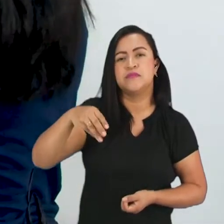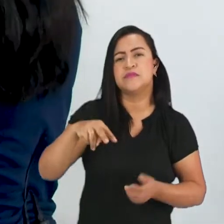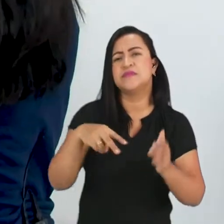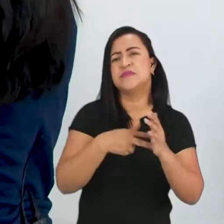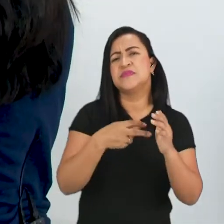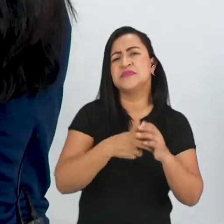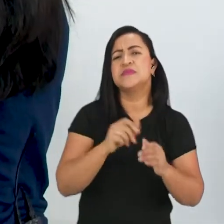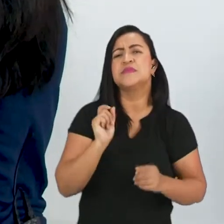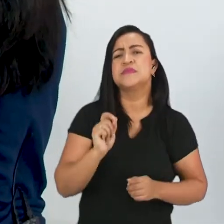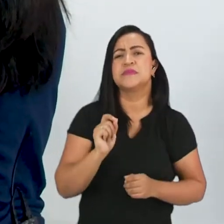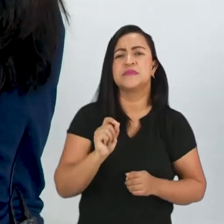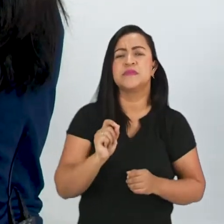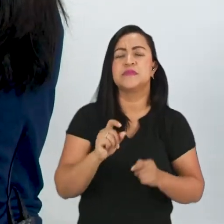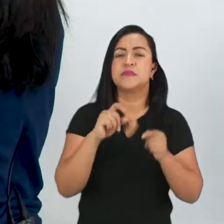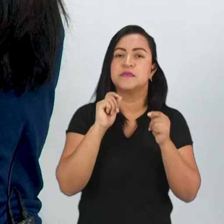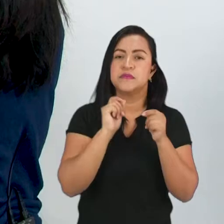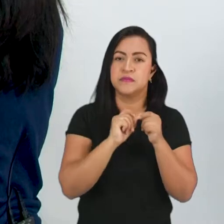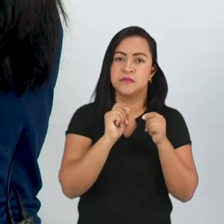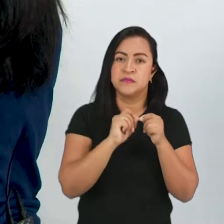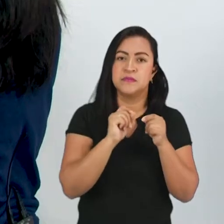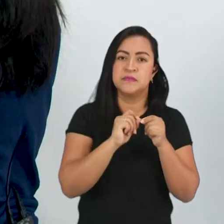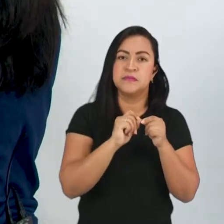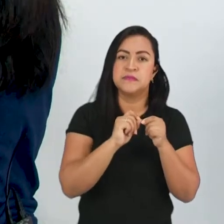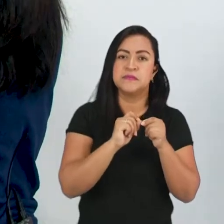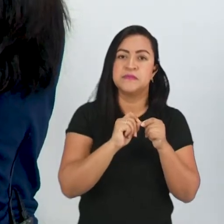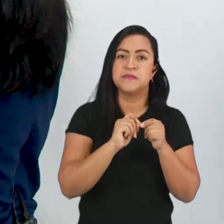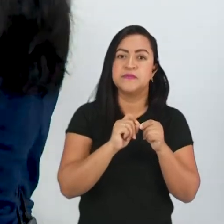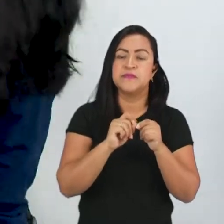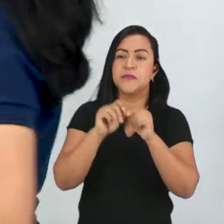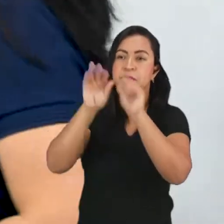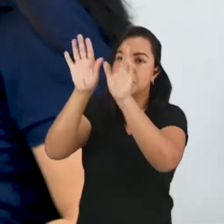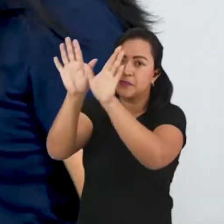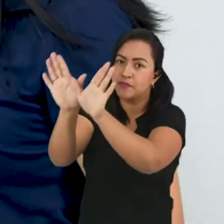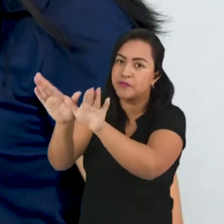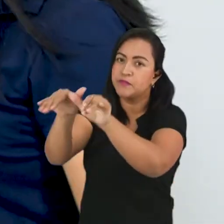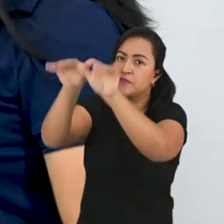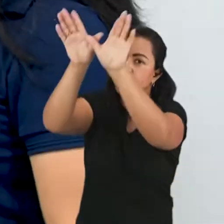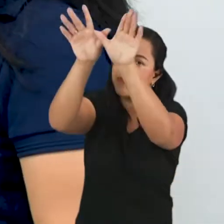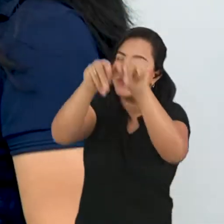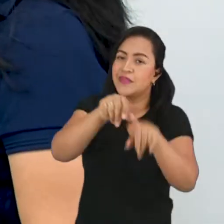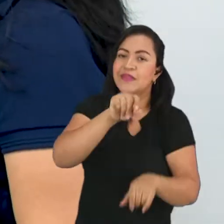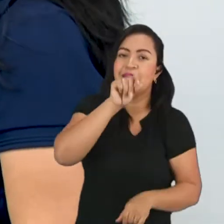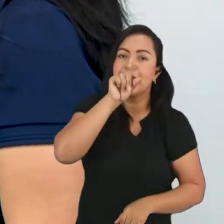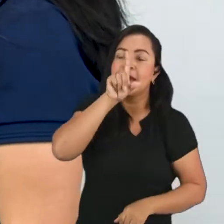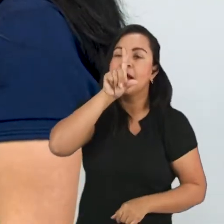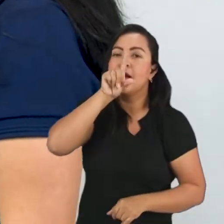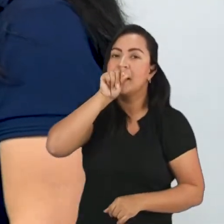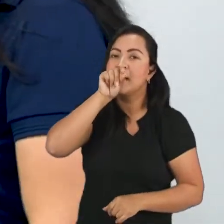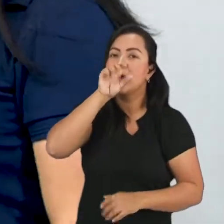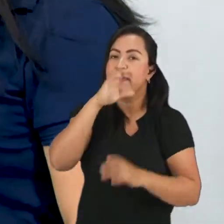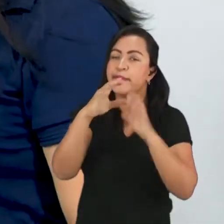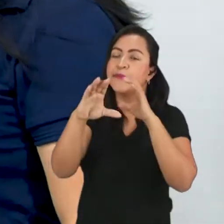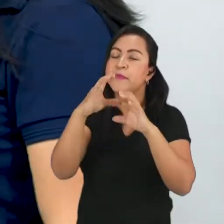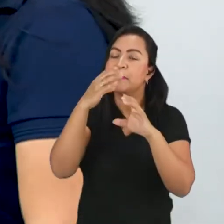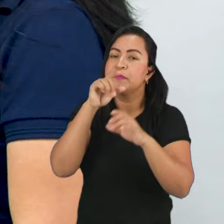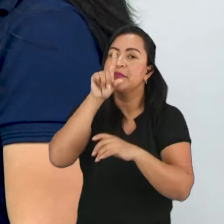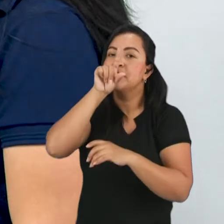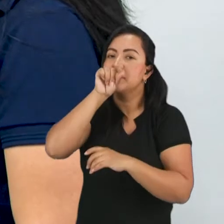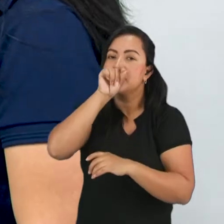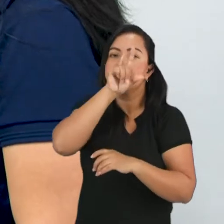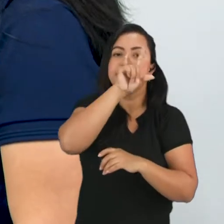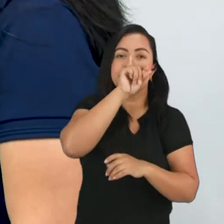quer dizer o quê? Que fazem voos e cantam. Por isso que eles falam pontilha o ar com